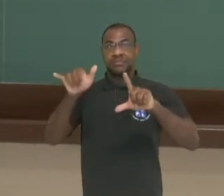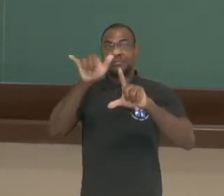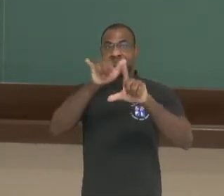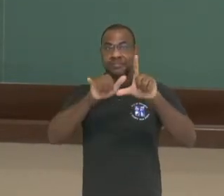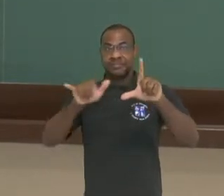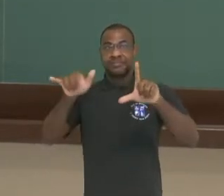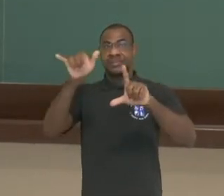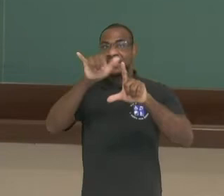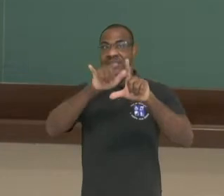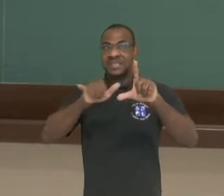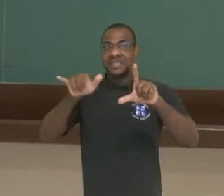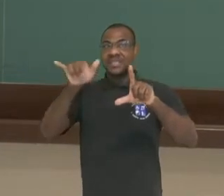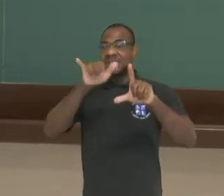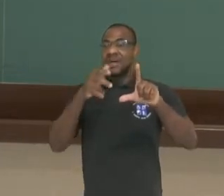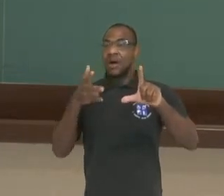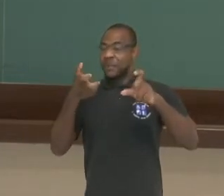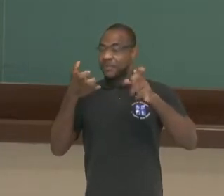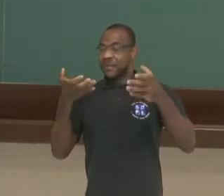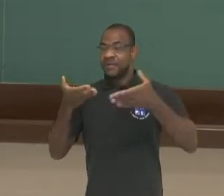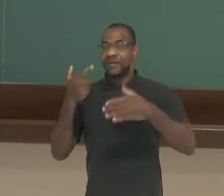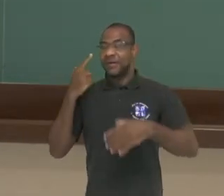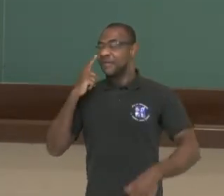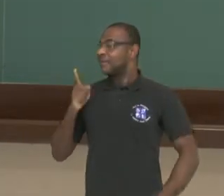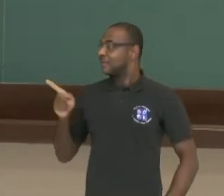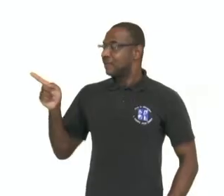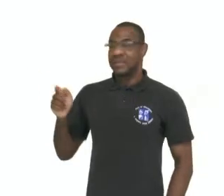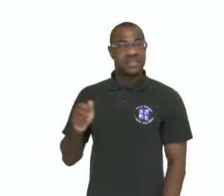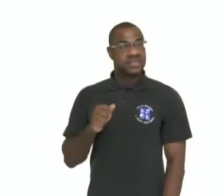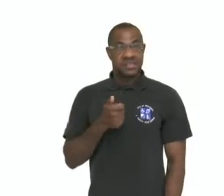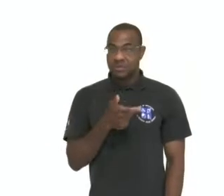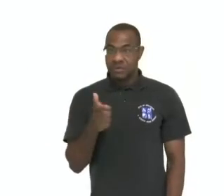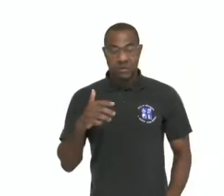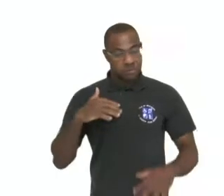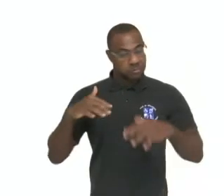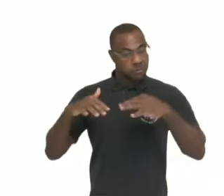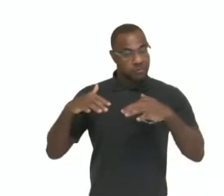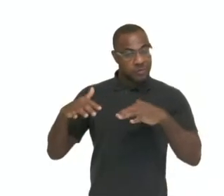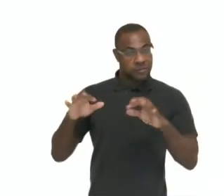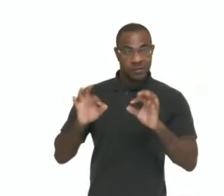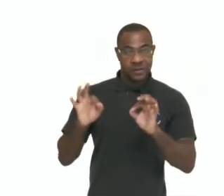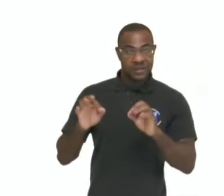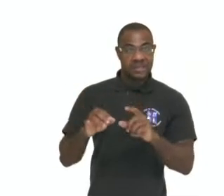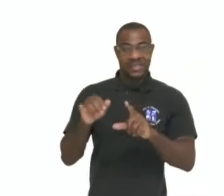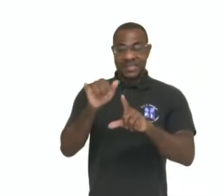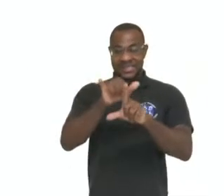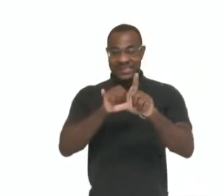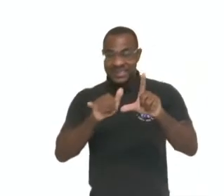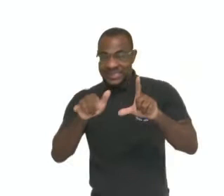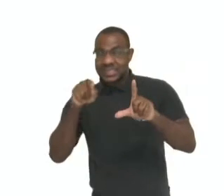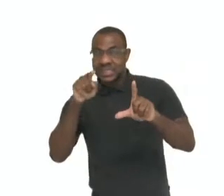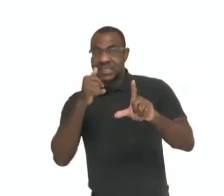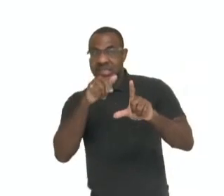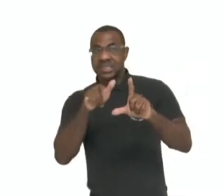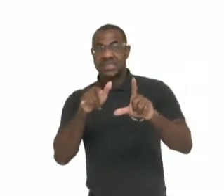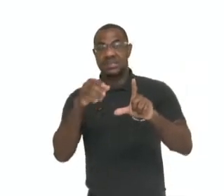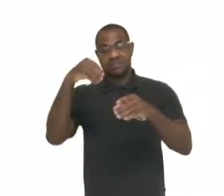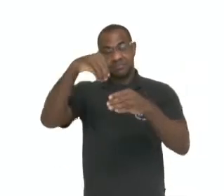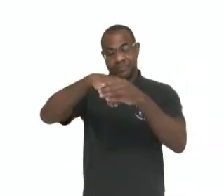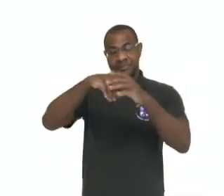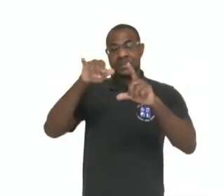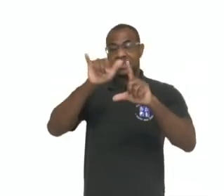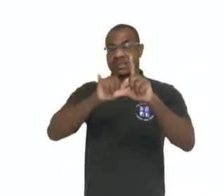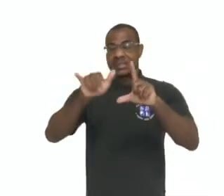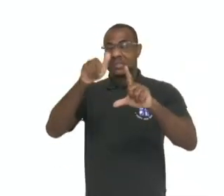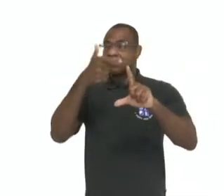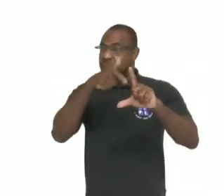ordenado, como a gente observa aqui, se não tiver ali a carga elétrica na corrente,